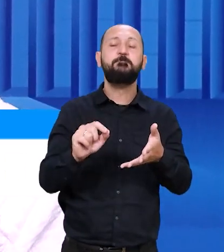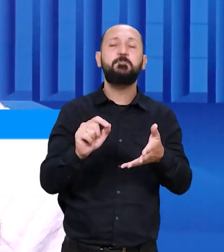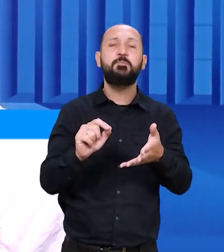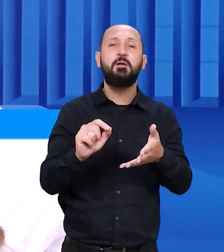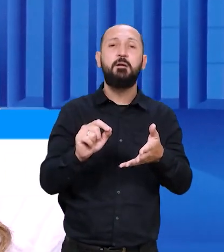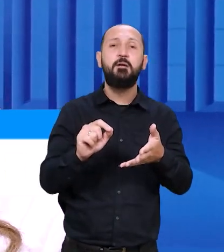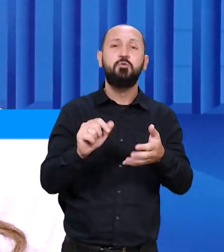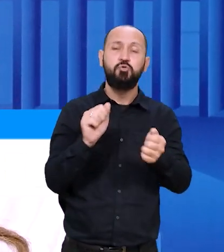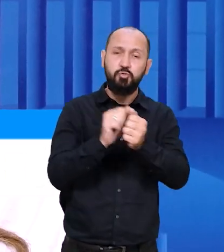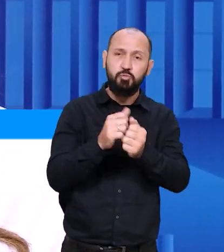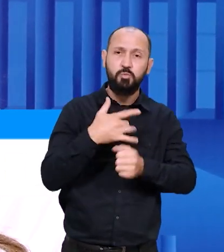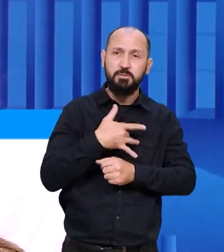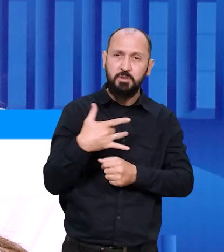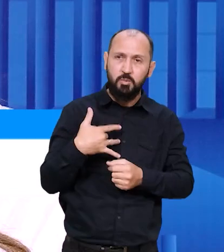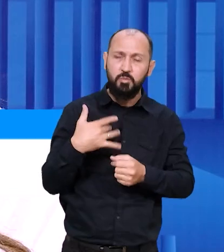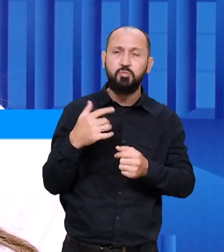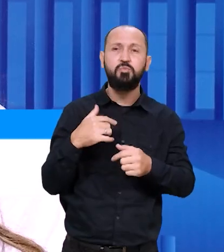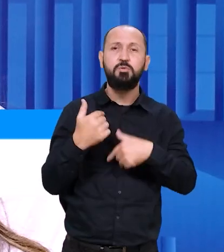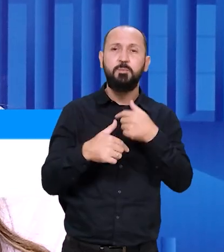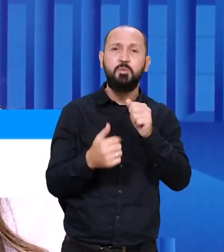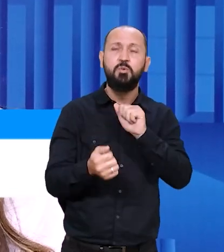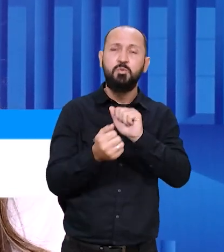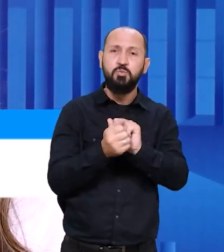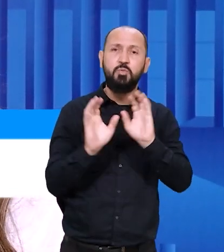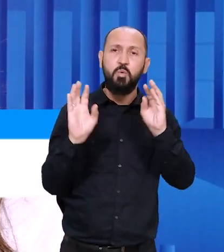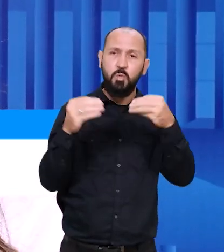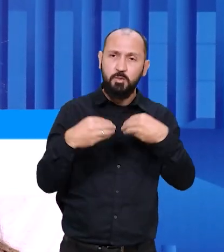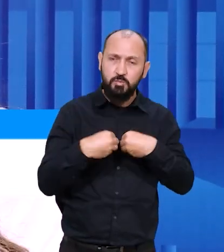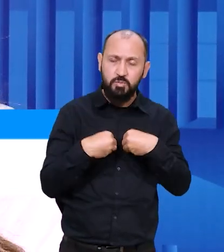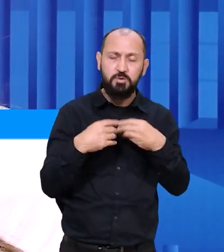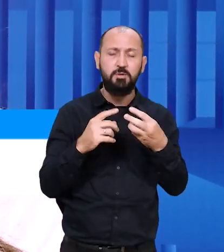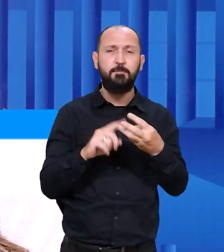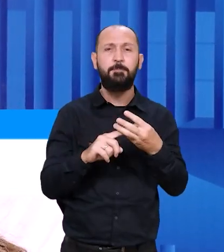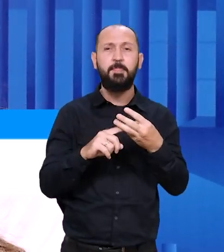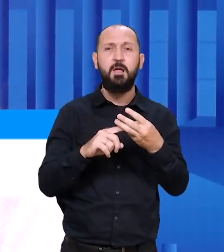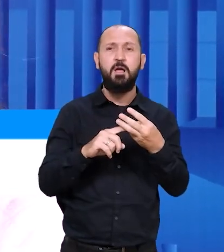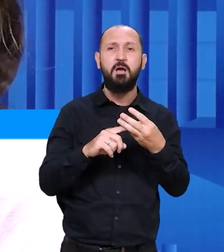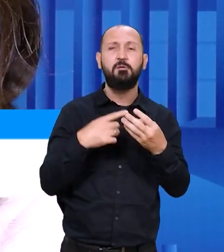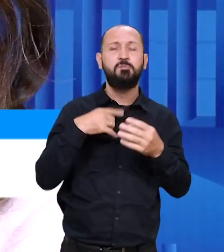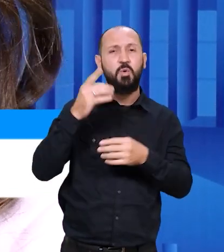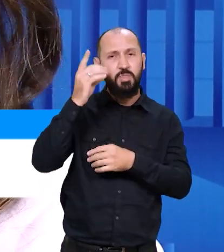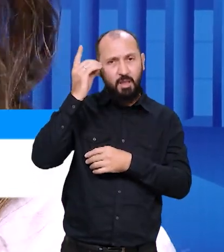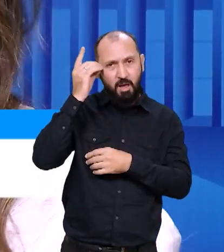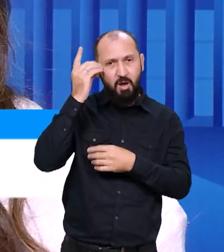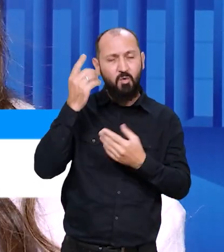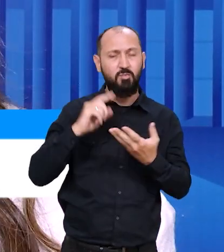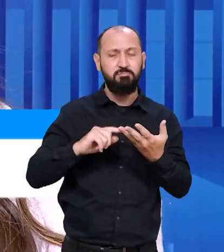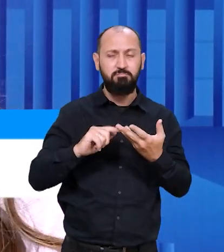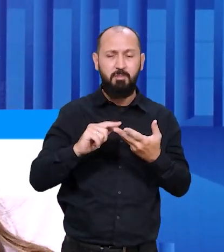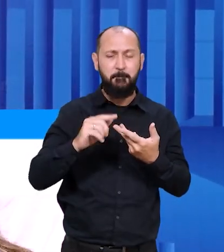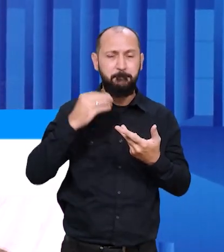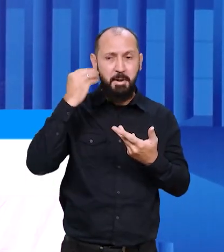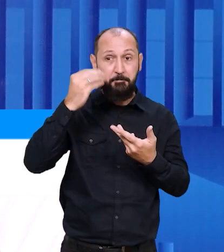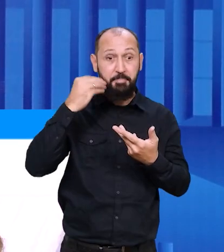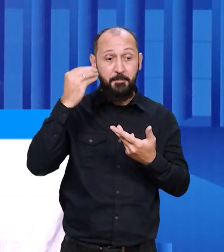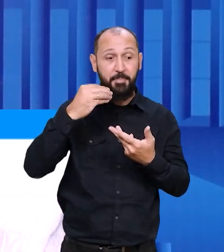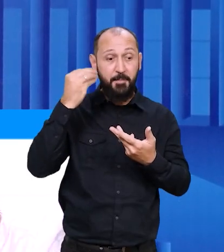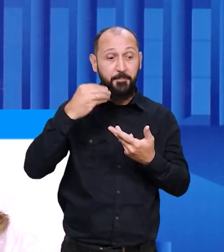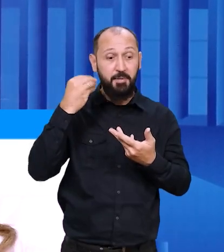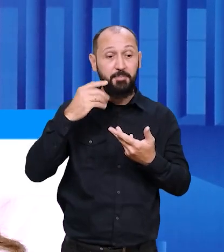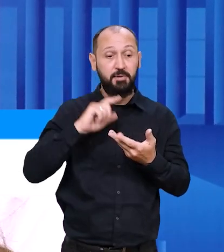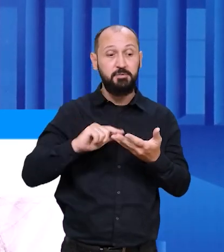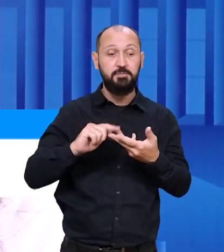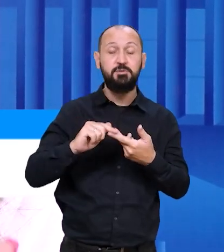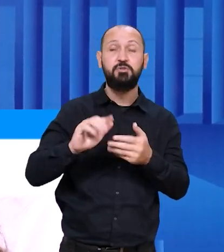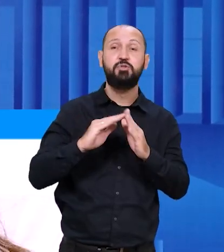empreendedoras, o incentivo também a um trabalho com a saúde, trabalhando com o autismo, síndrome de Down. Então, assim,